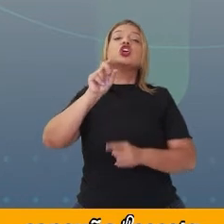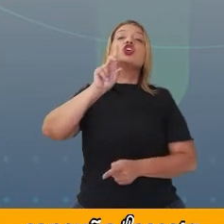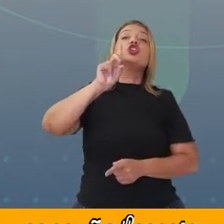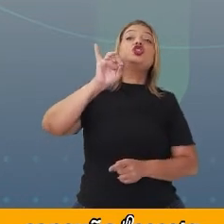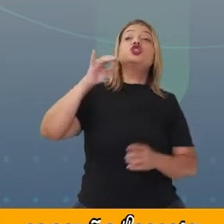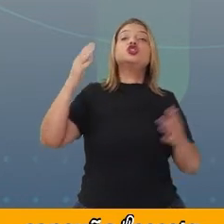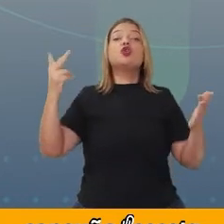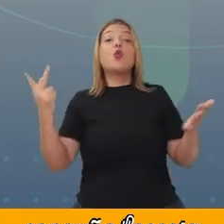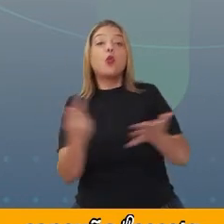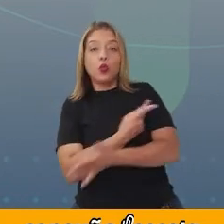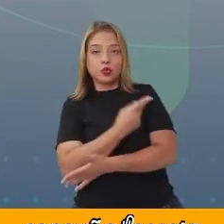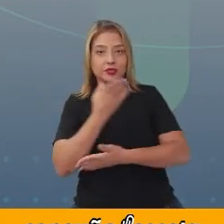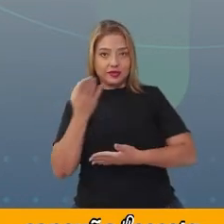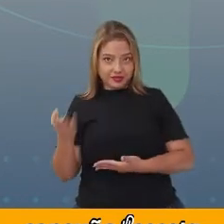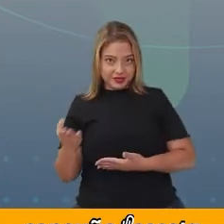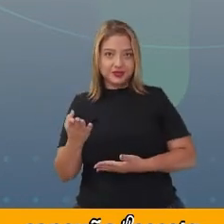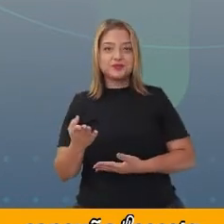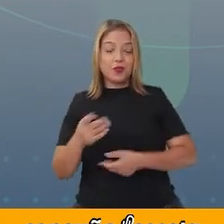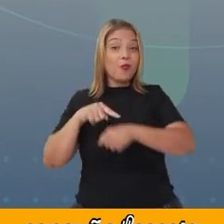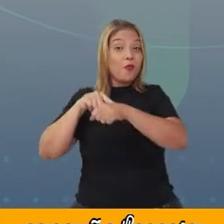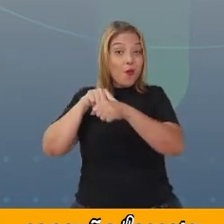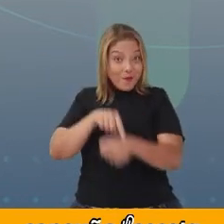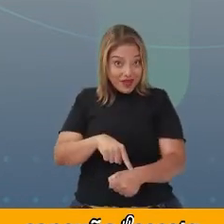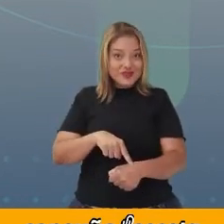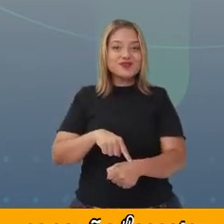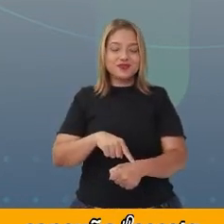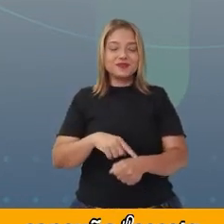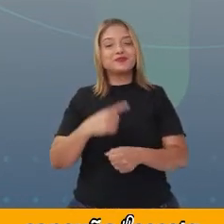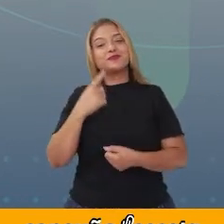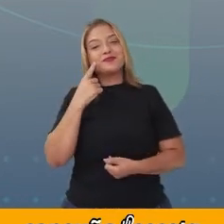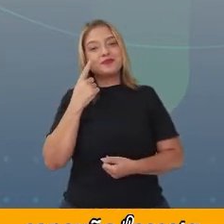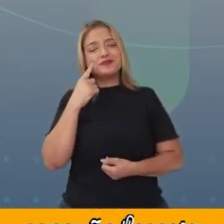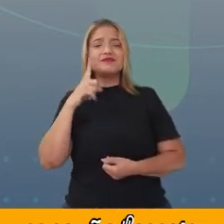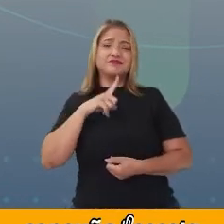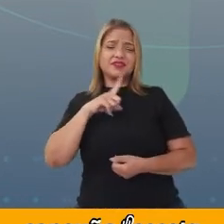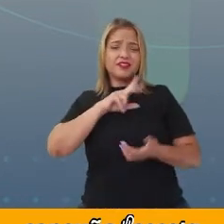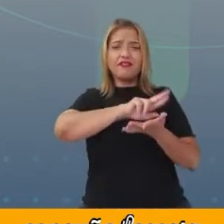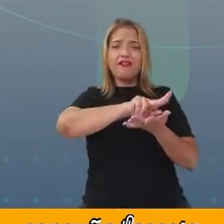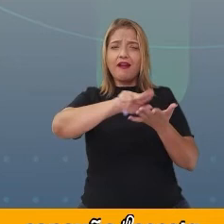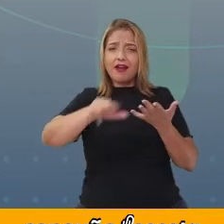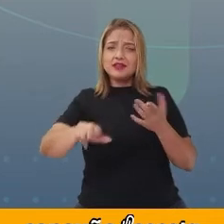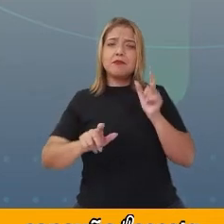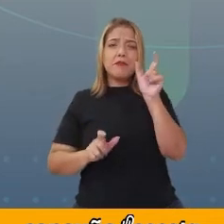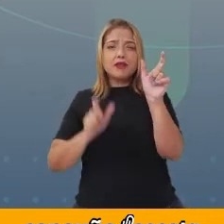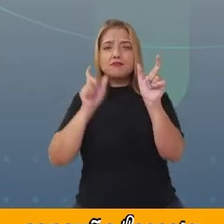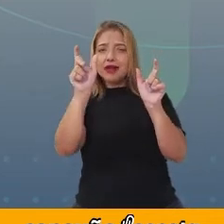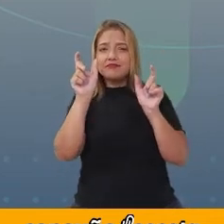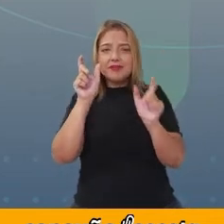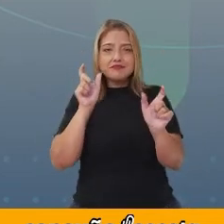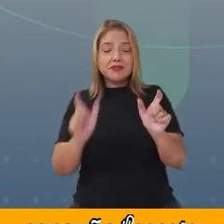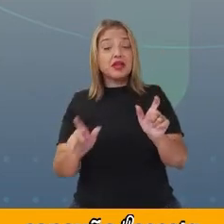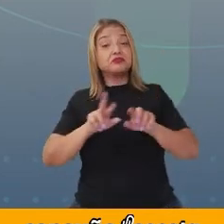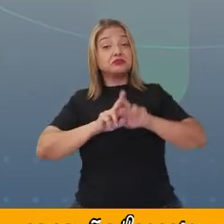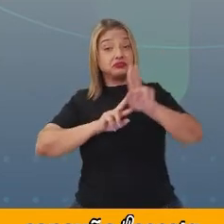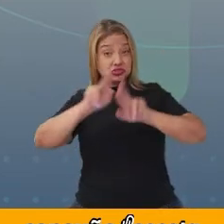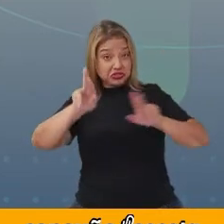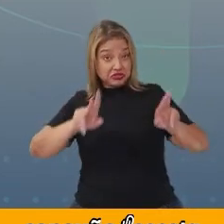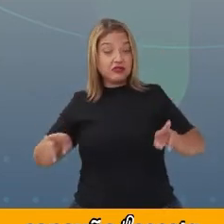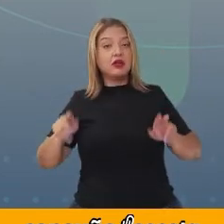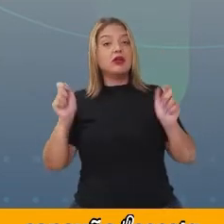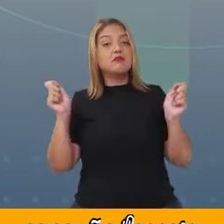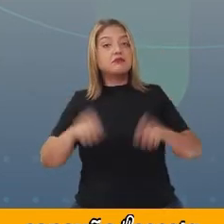situação aconteceu. Observe então que foram utilizadas várias palavras de classes diferentes